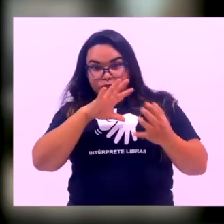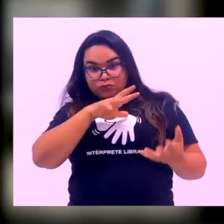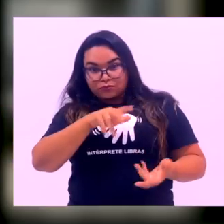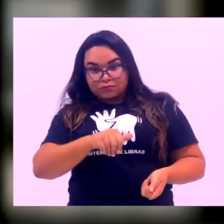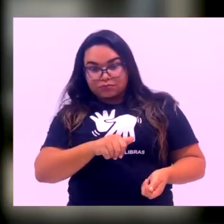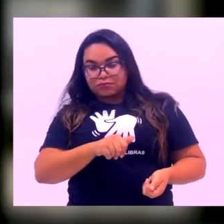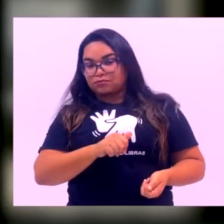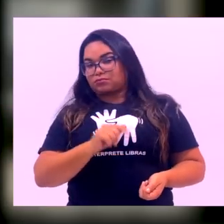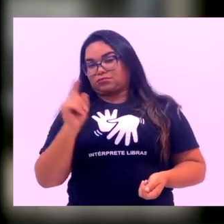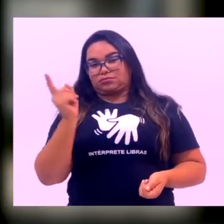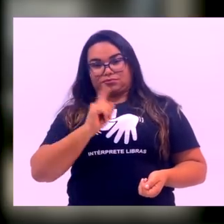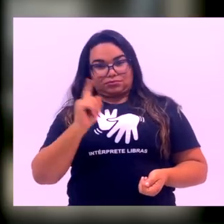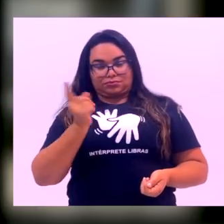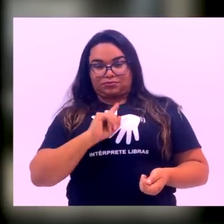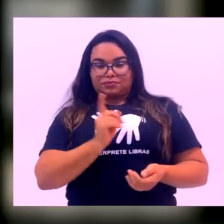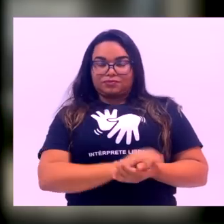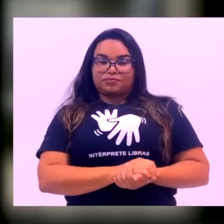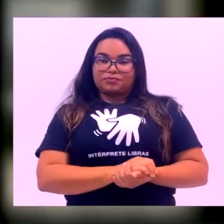bem-sucedido? Não.